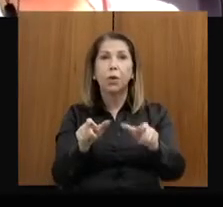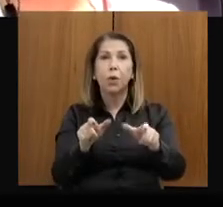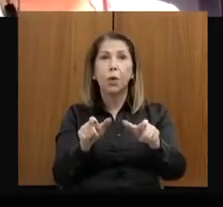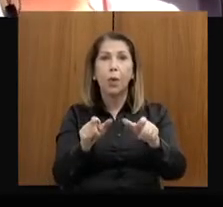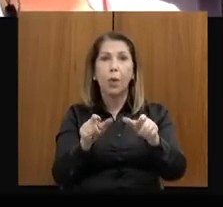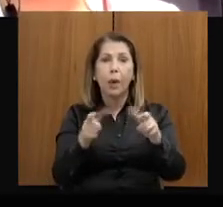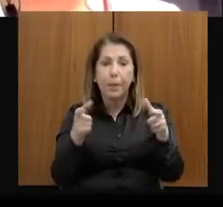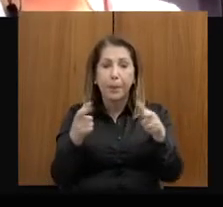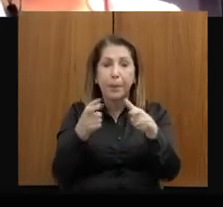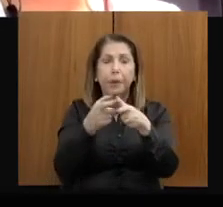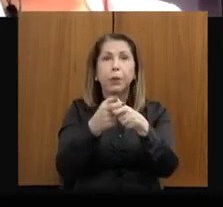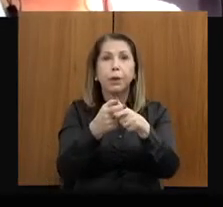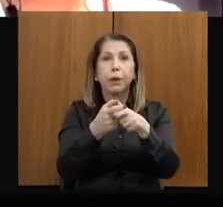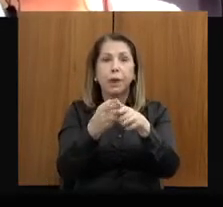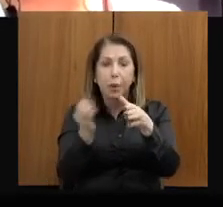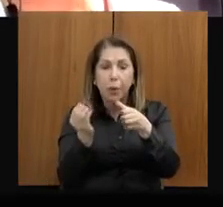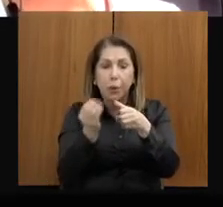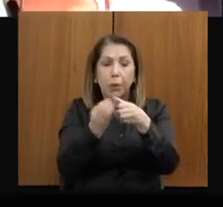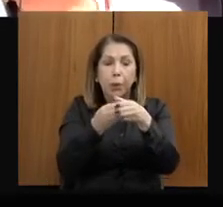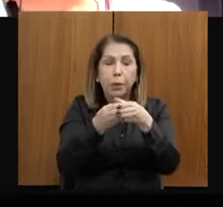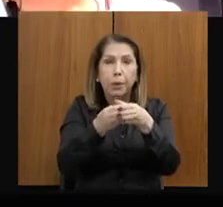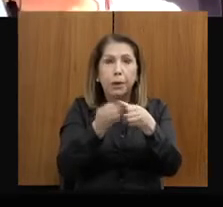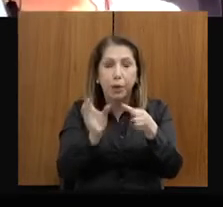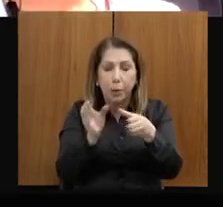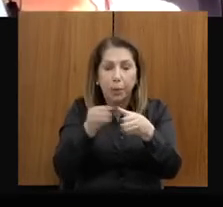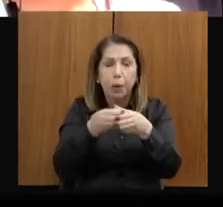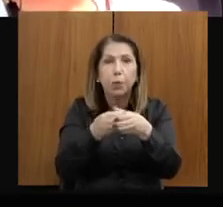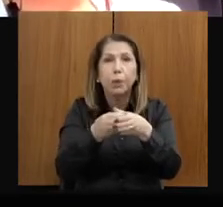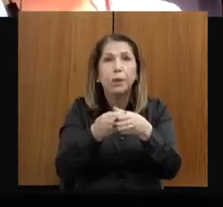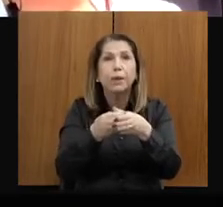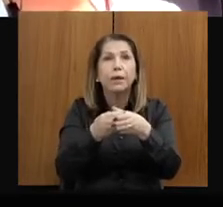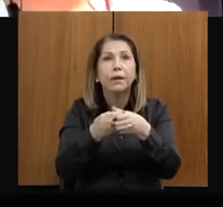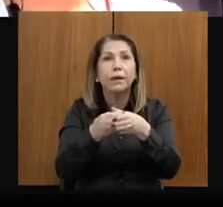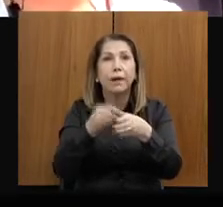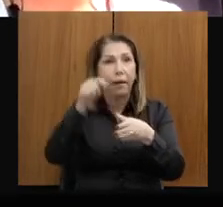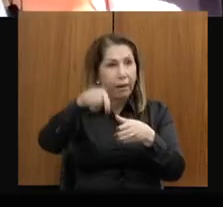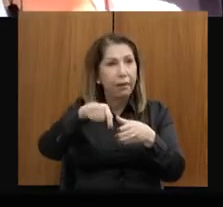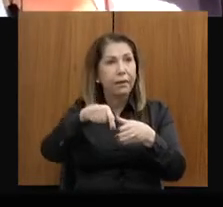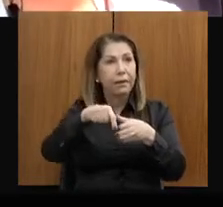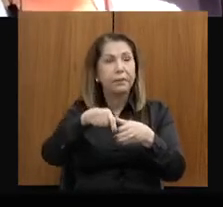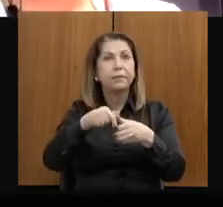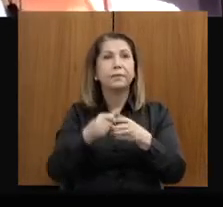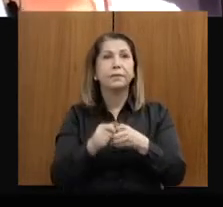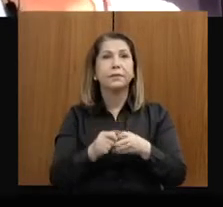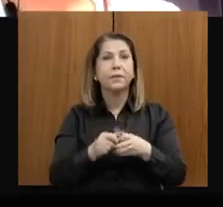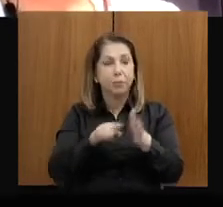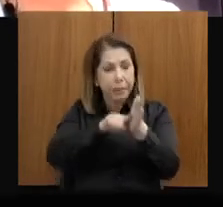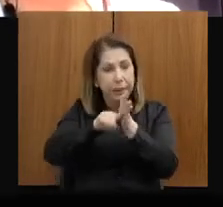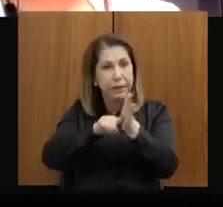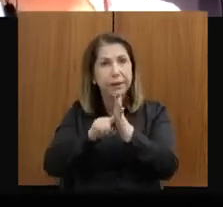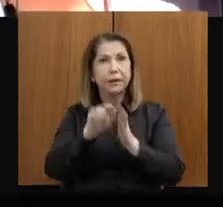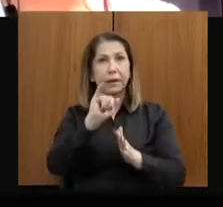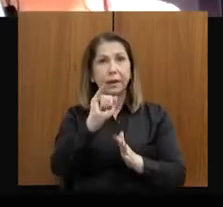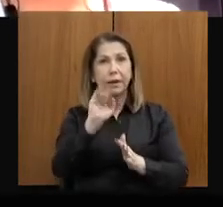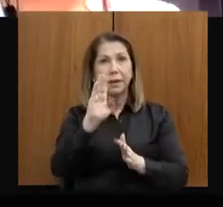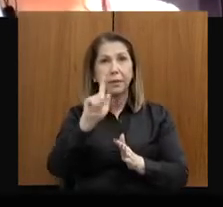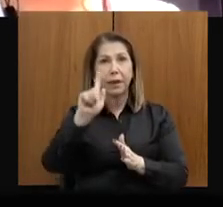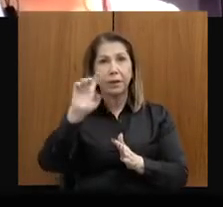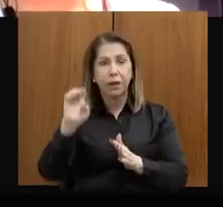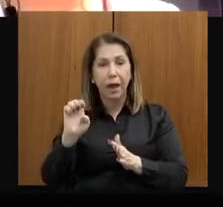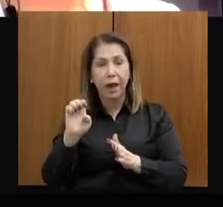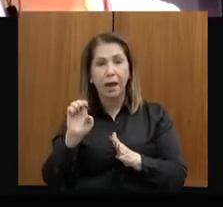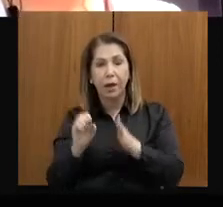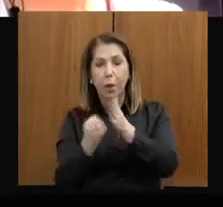mais solitária né no Brasil de hoje a se considerarmos os dados mais recentes do IBGE e as altas declarações de